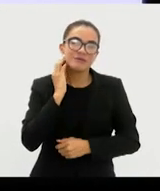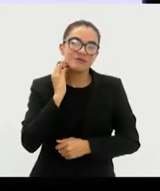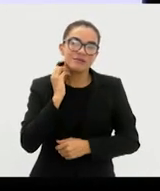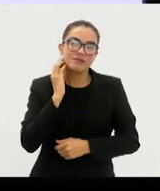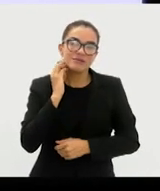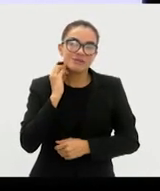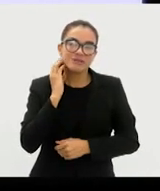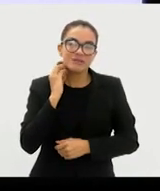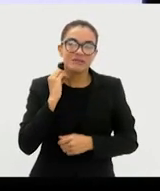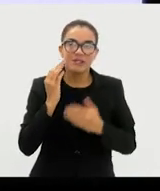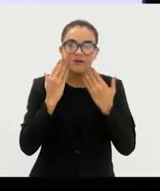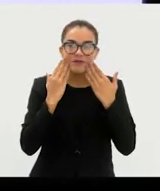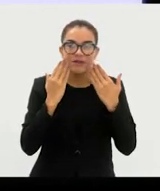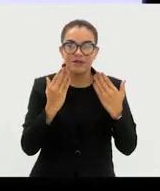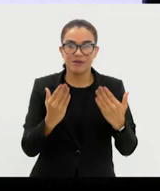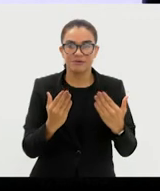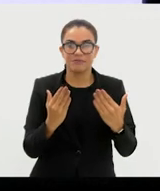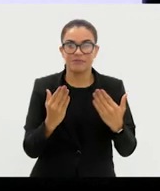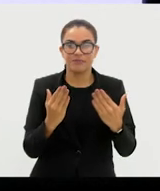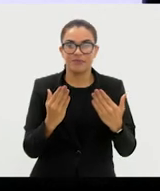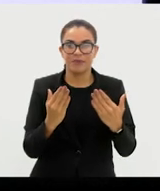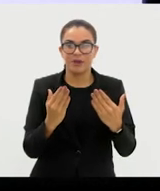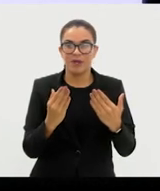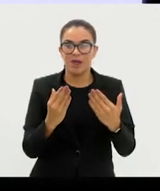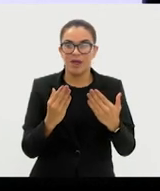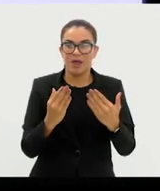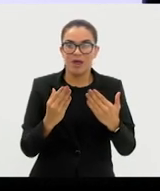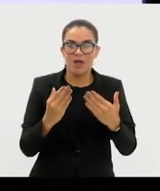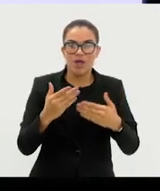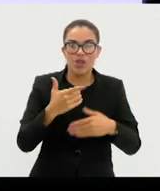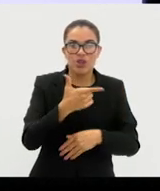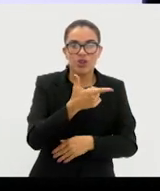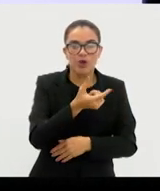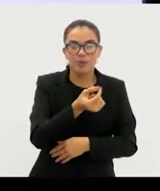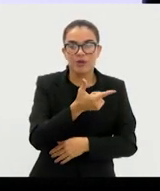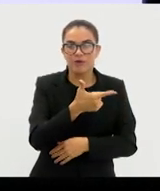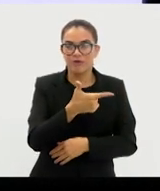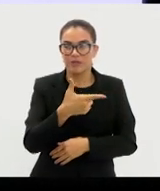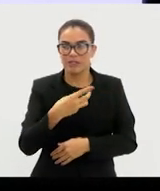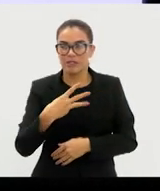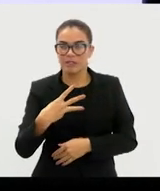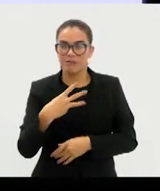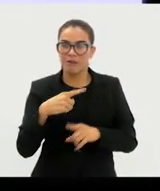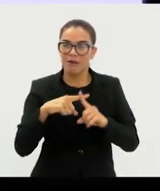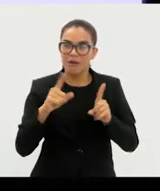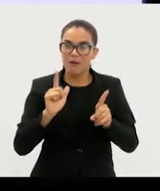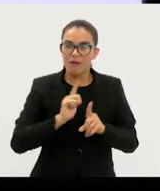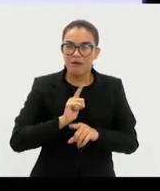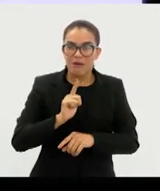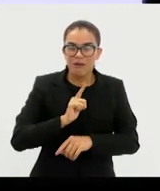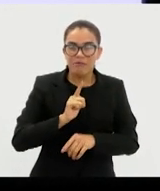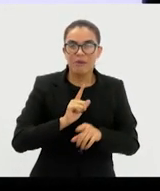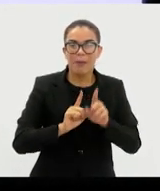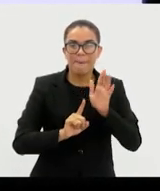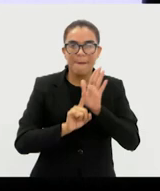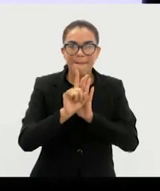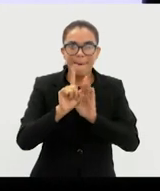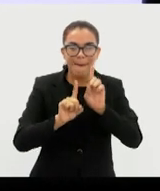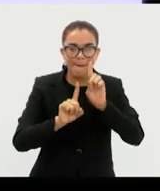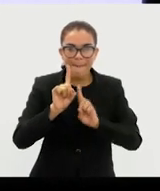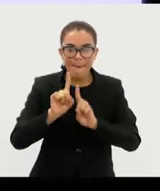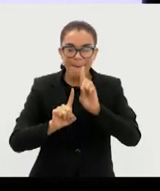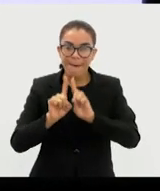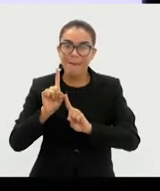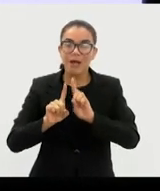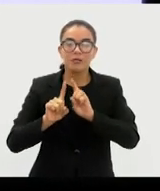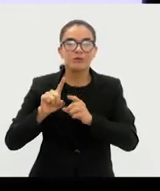que foi apresentado na posição, há dois slides atrás, a posição de 2023, mas a gente mostra aqui, ela está sujeita ao regime lá do Senado Federal